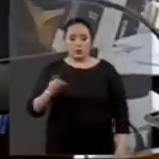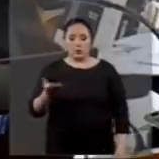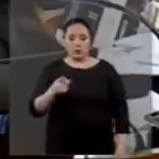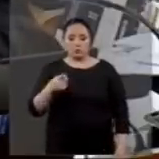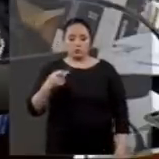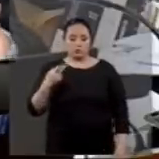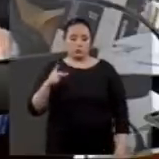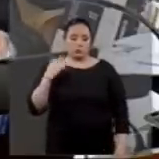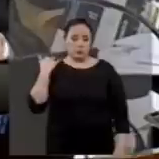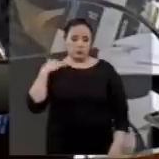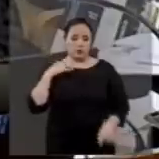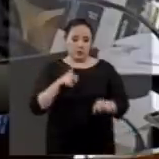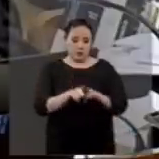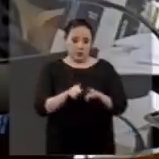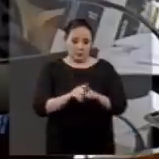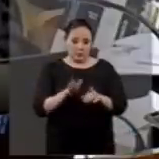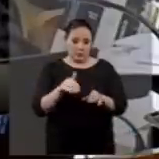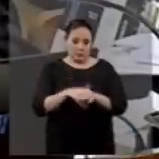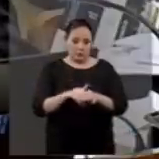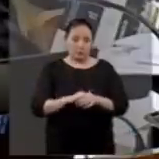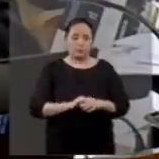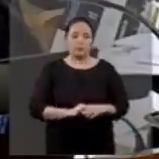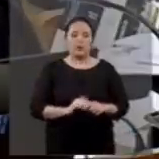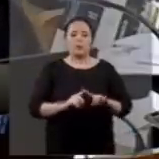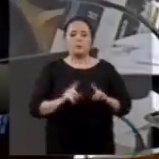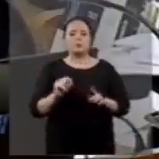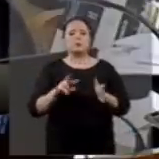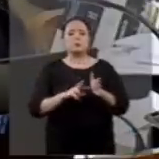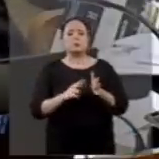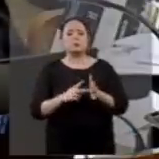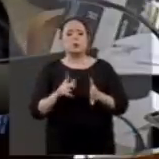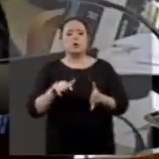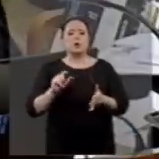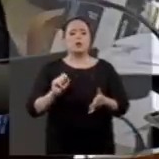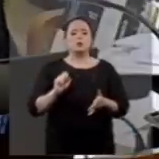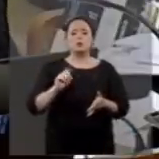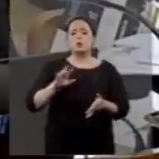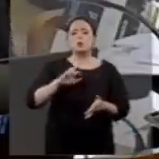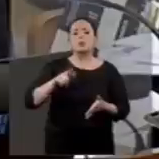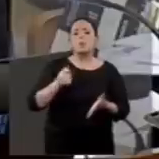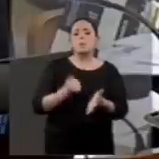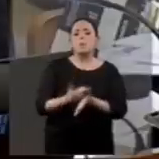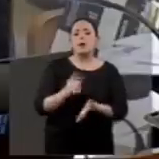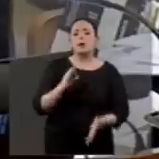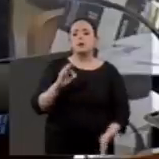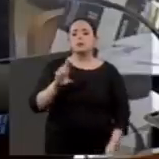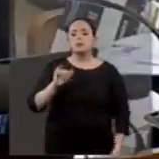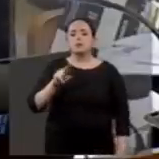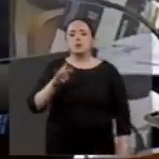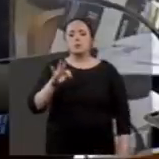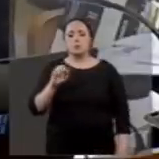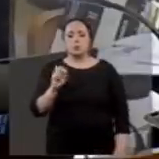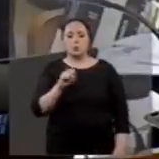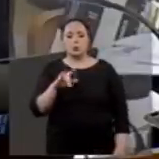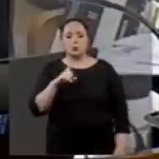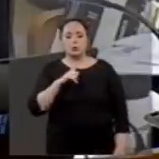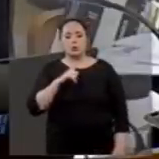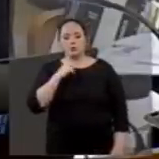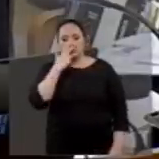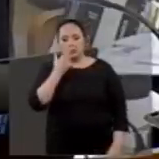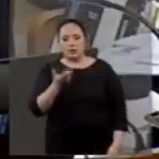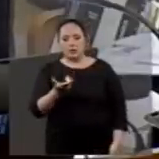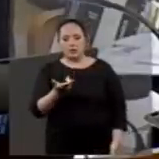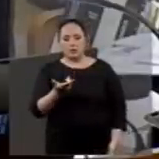política, tão somente pelo não pagamento do tributo, é uma primeira importantíssima questão, se há um